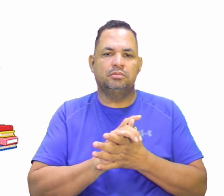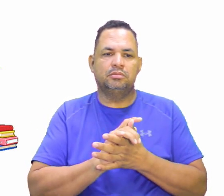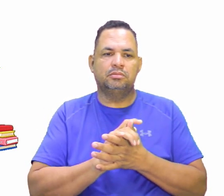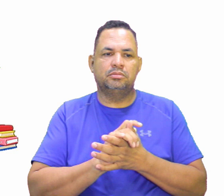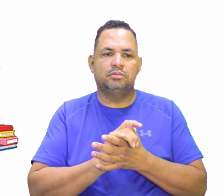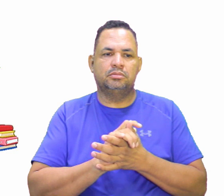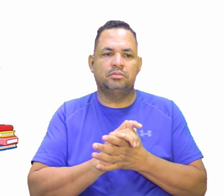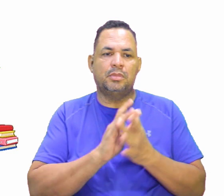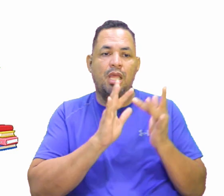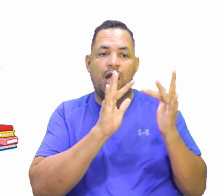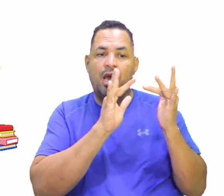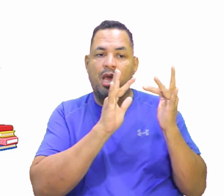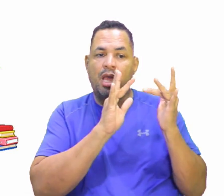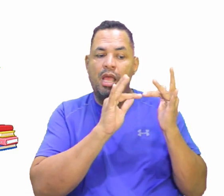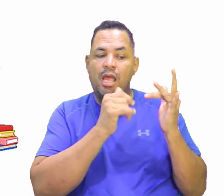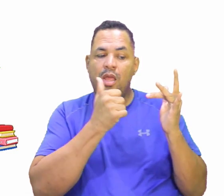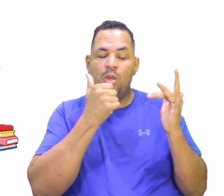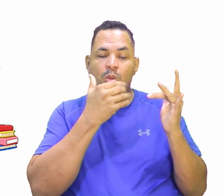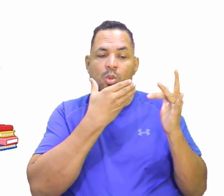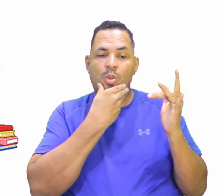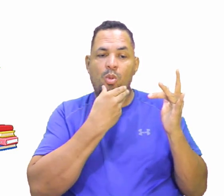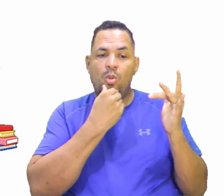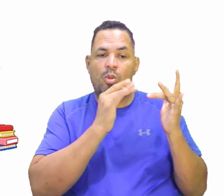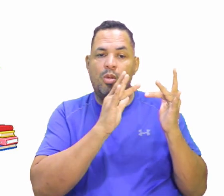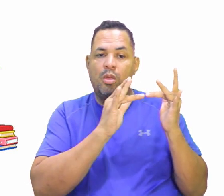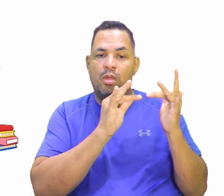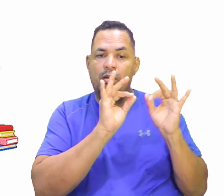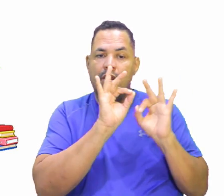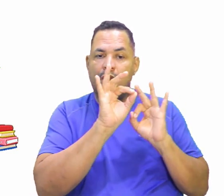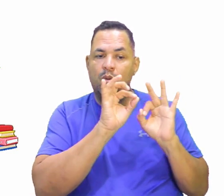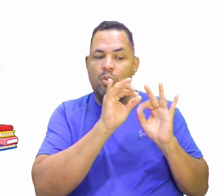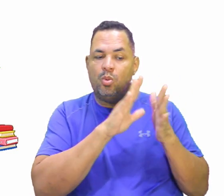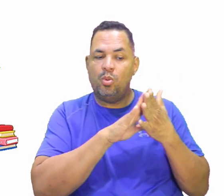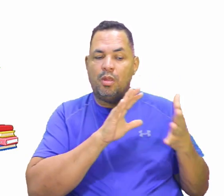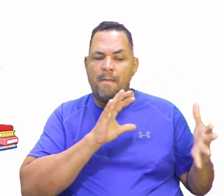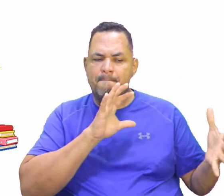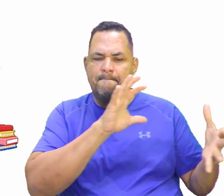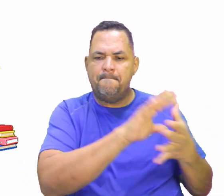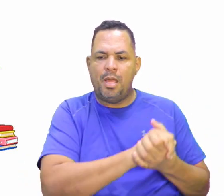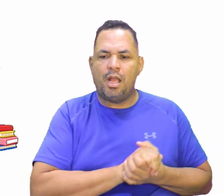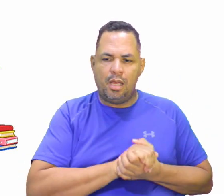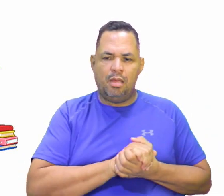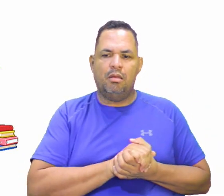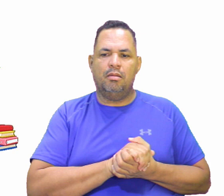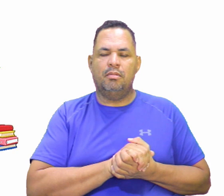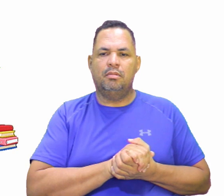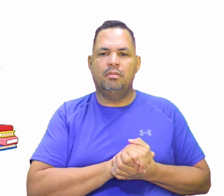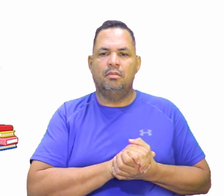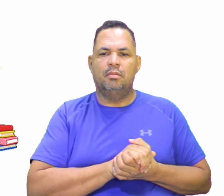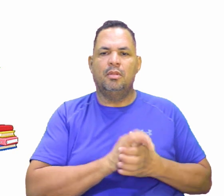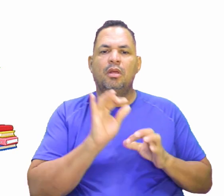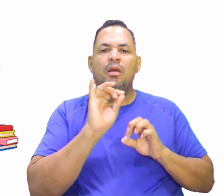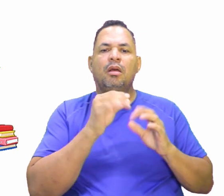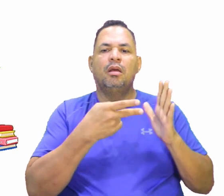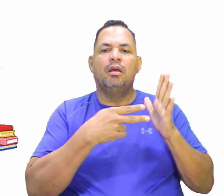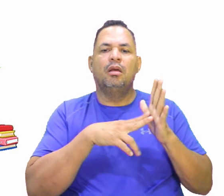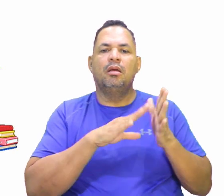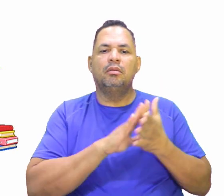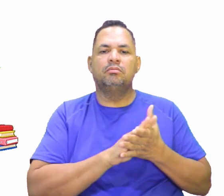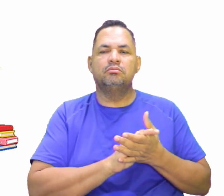namorado olhou para a garota e tomou-lhe as mãos. Então, esse lhe aí significa o quê?